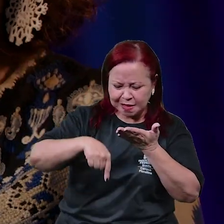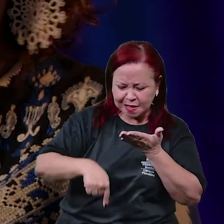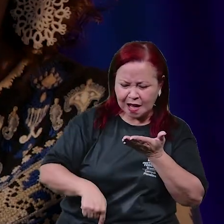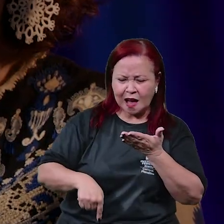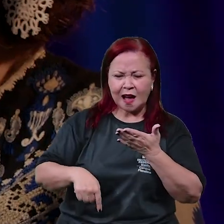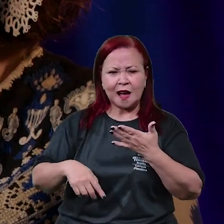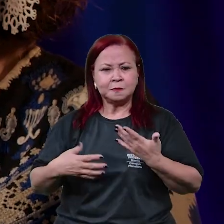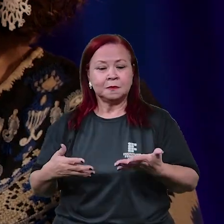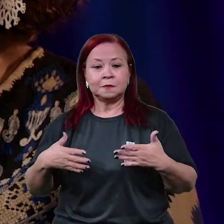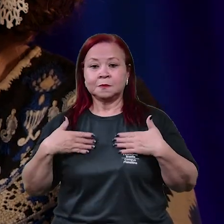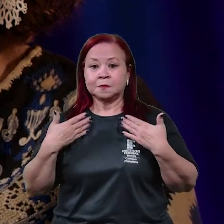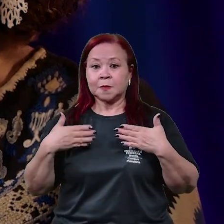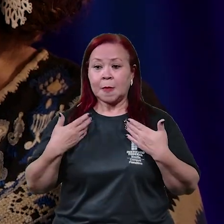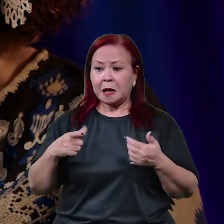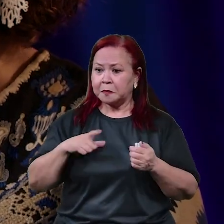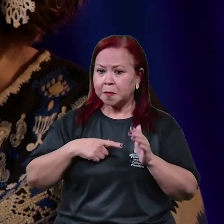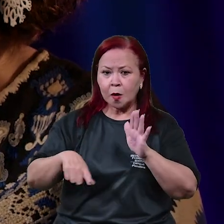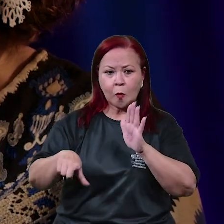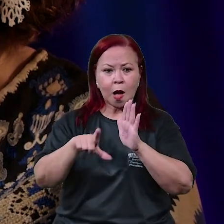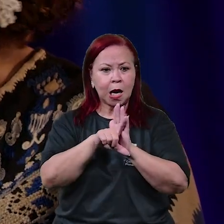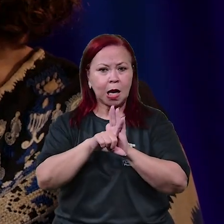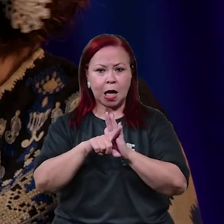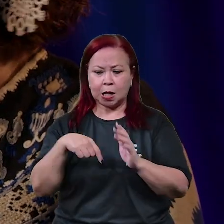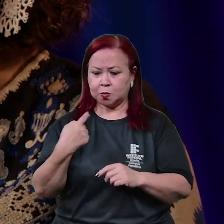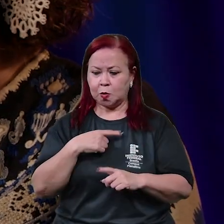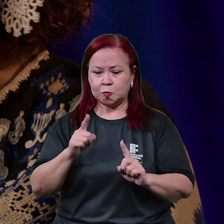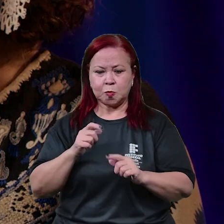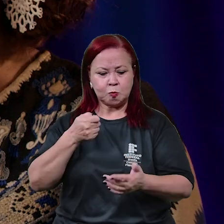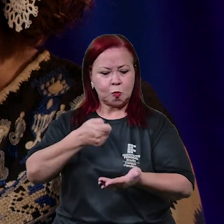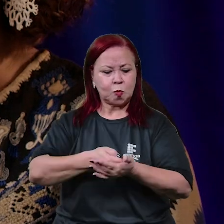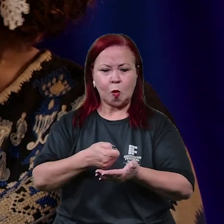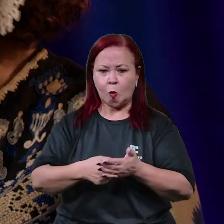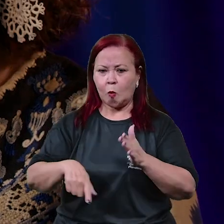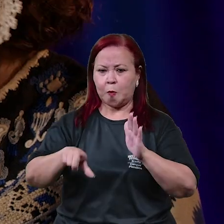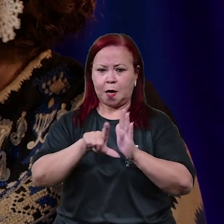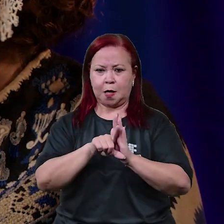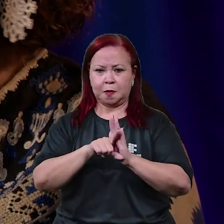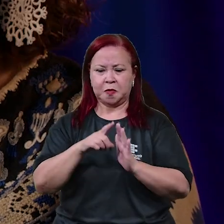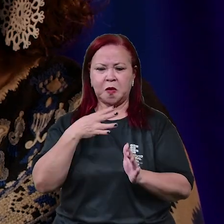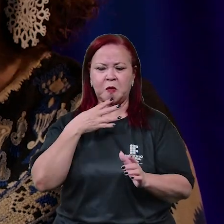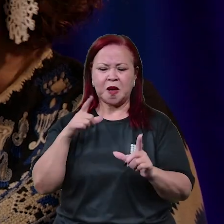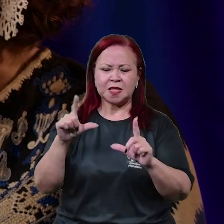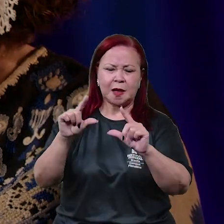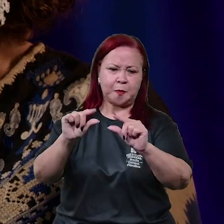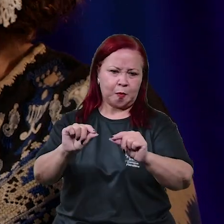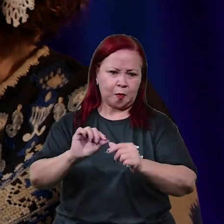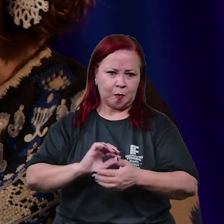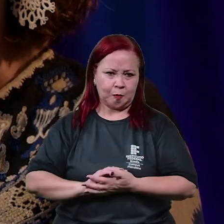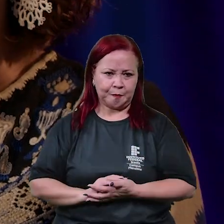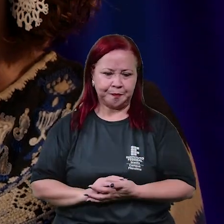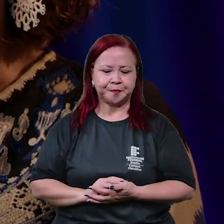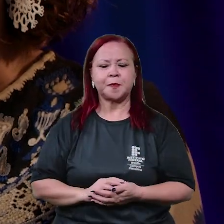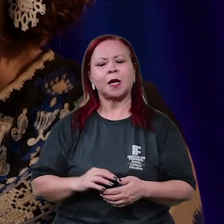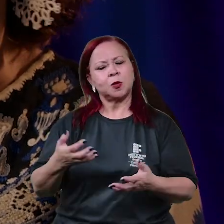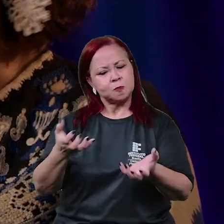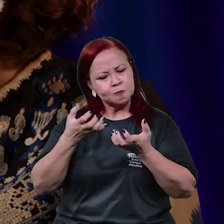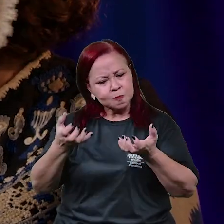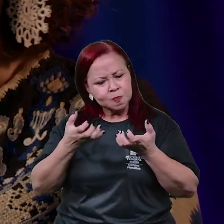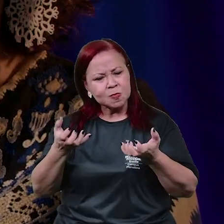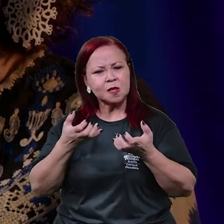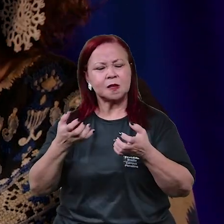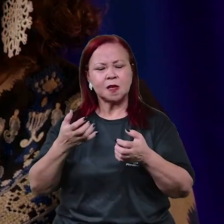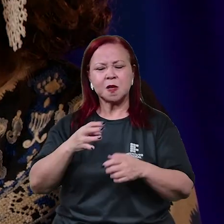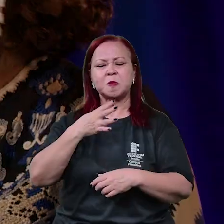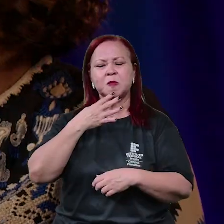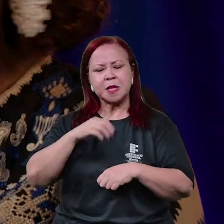se aprofundar e ficaram, nossa, né, tem uma lei e a gente não cumpre a lei, porque o que a gente conhece é muito raso. E aí ela, não, a gente